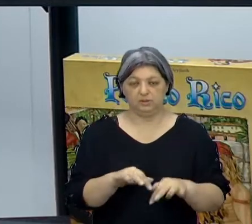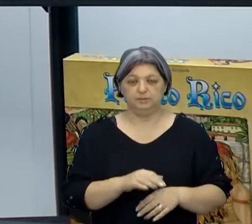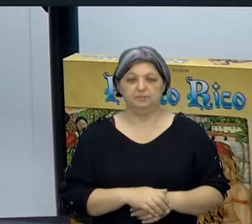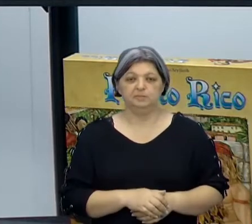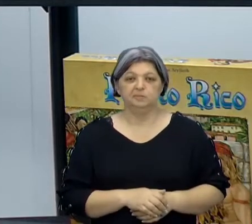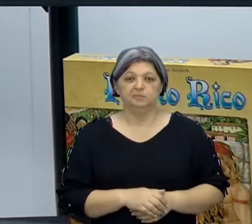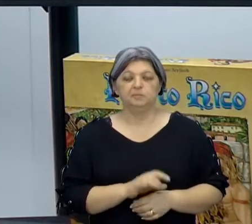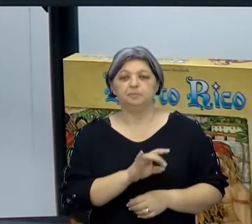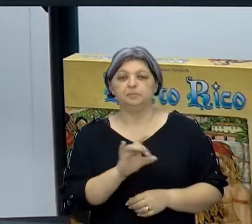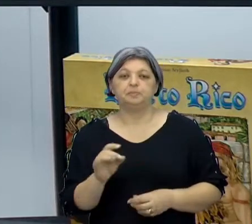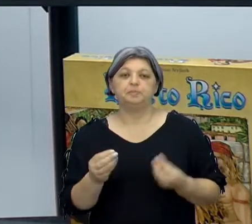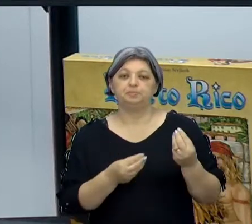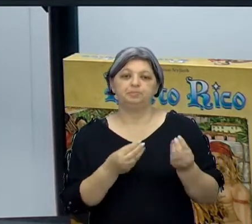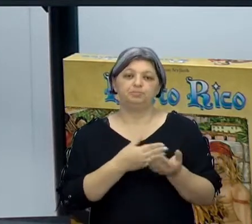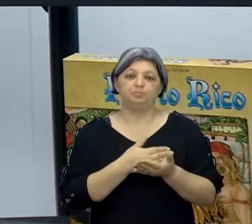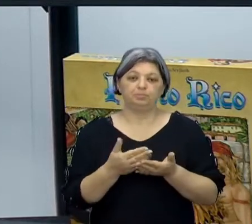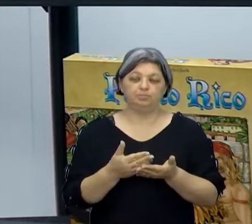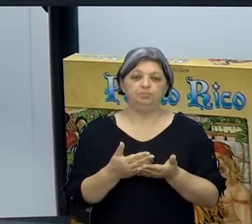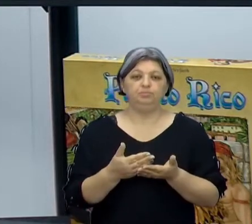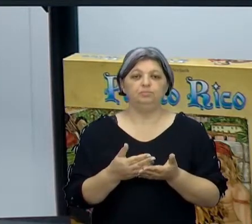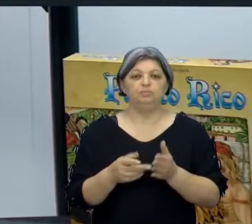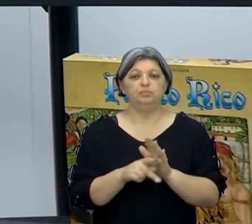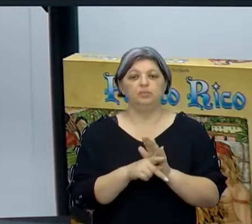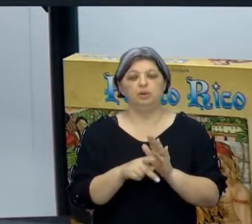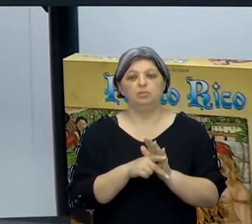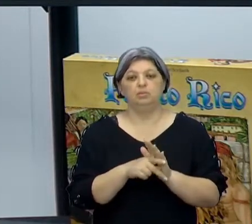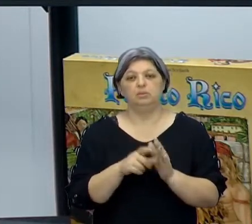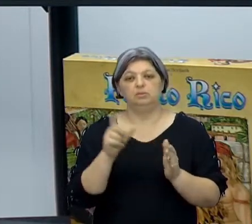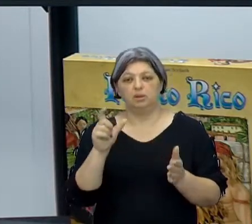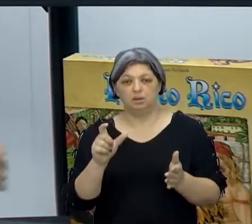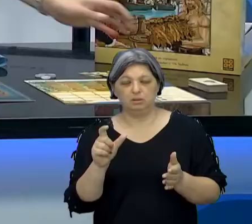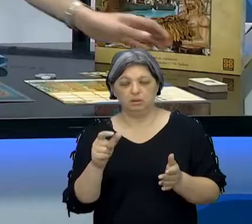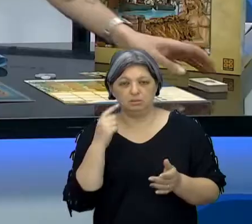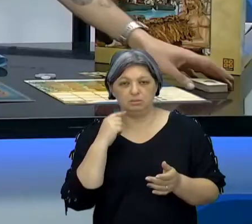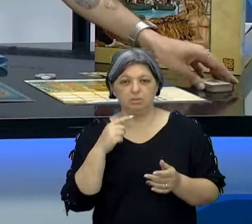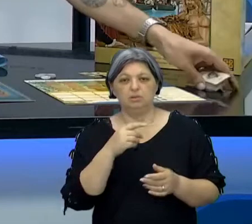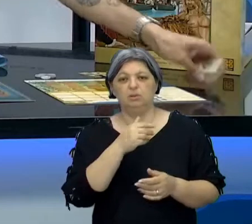rodada, o governador escolhe uma cartela de função. Então, o